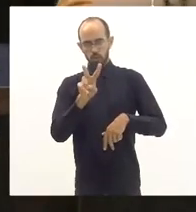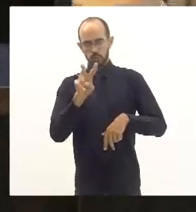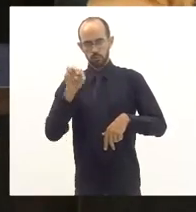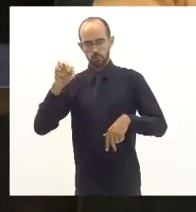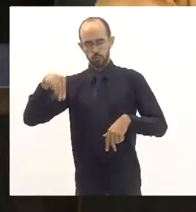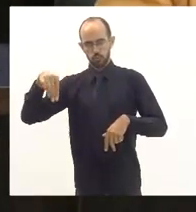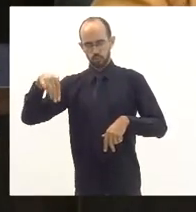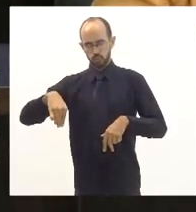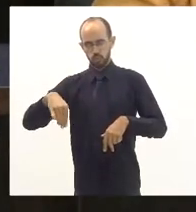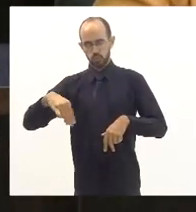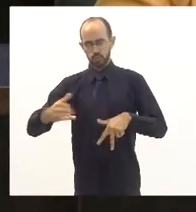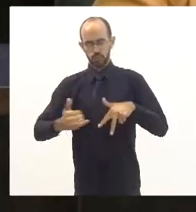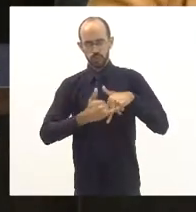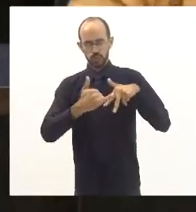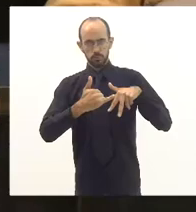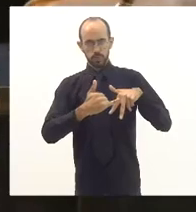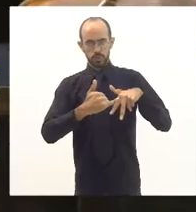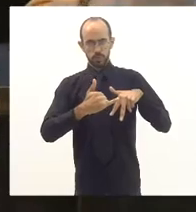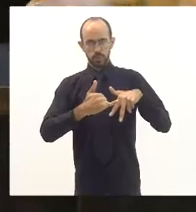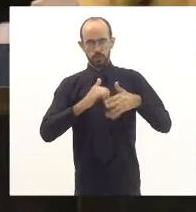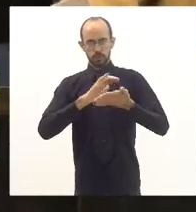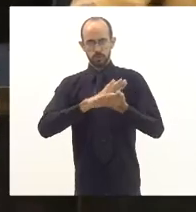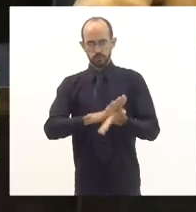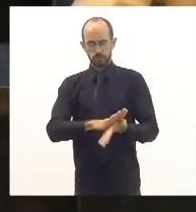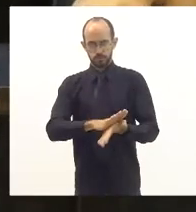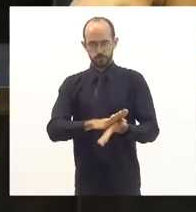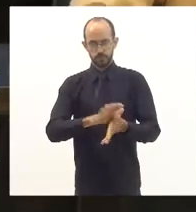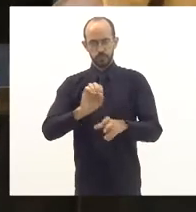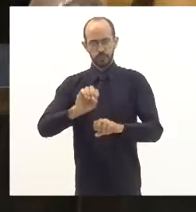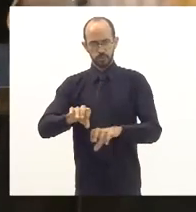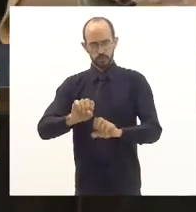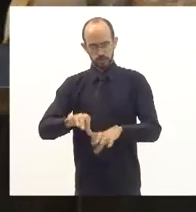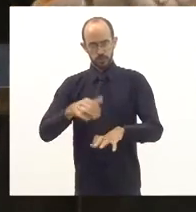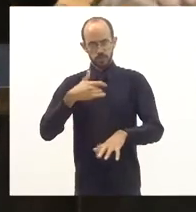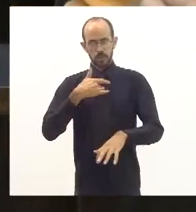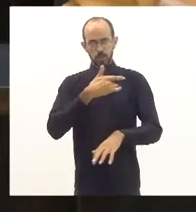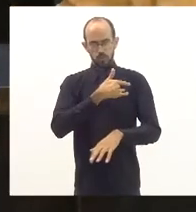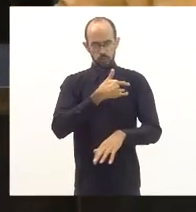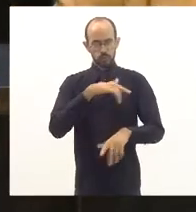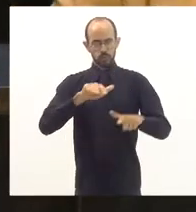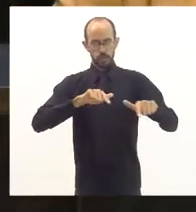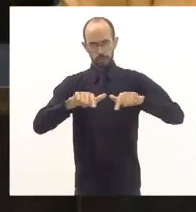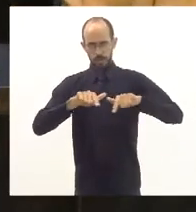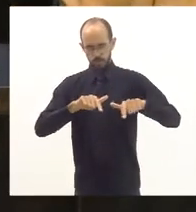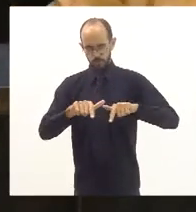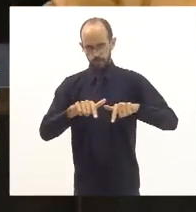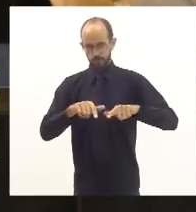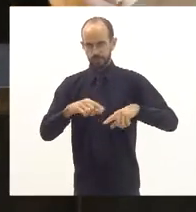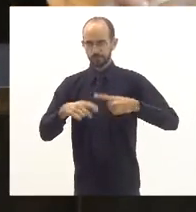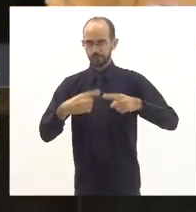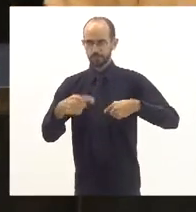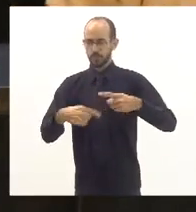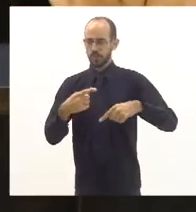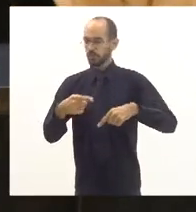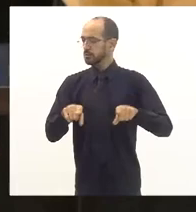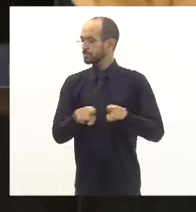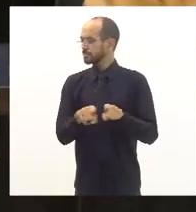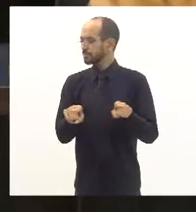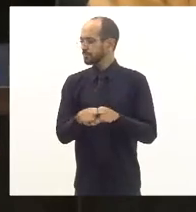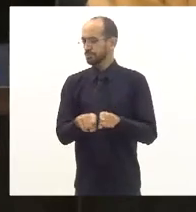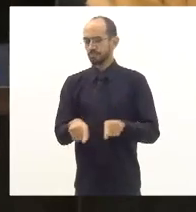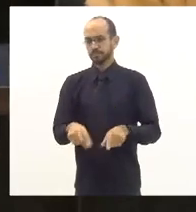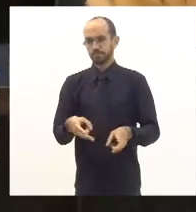vítimas de discriminação na área da educação, na área da saúde, na área do trabalho, e logo em seguida vamos ouvir